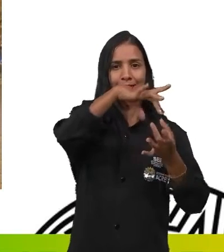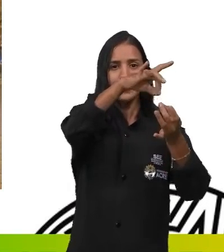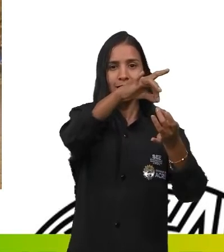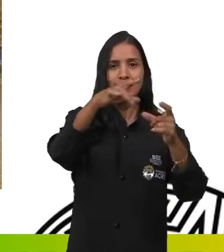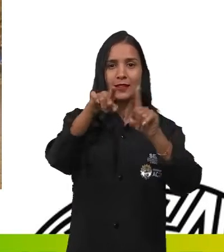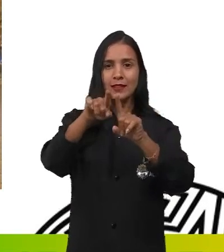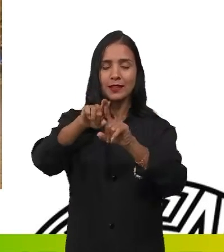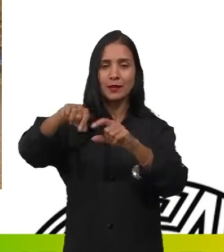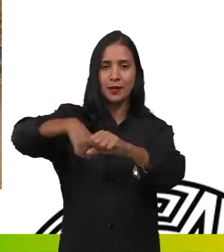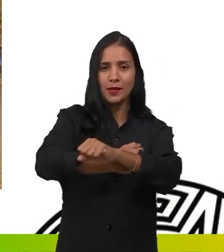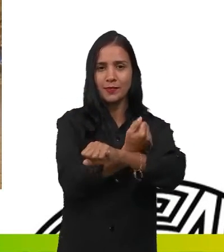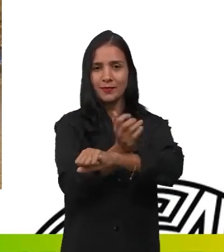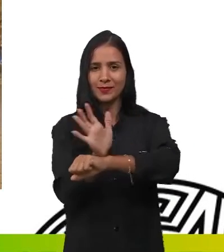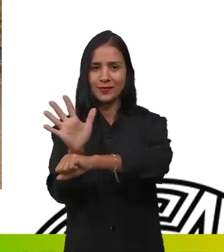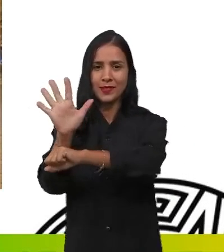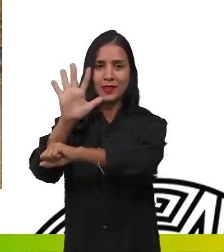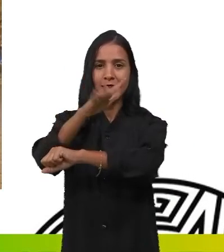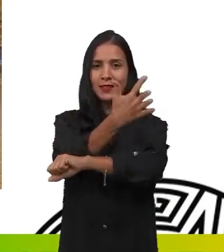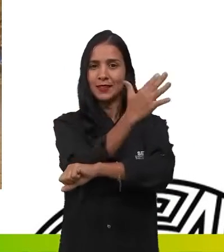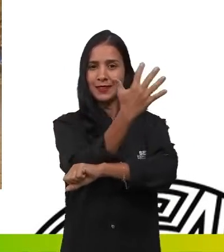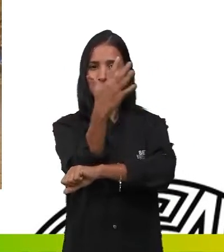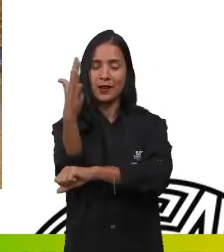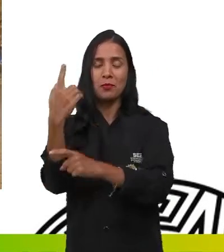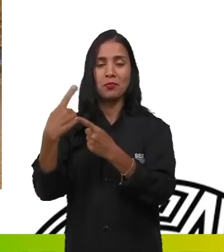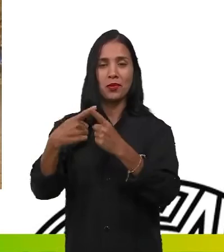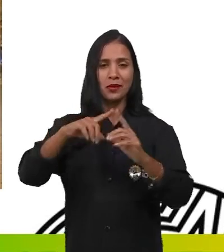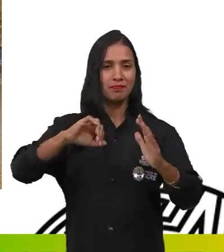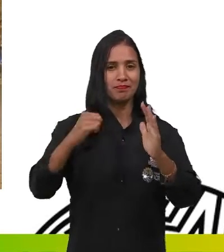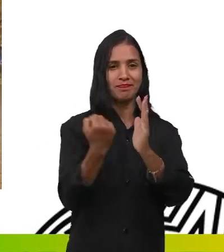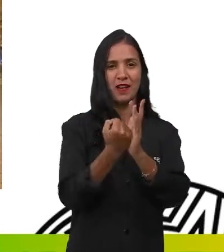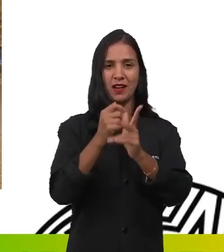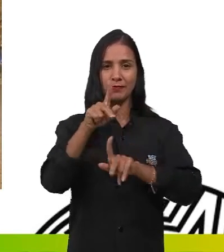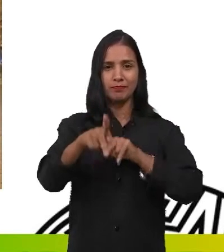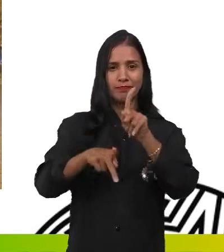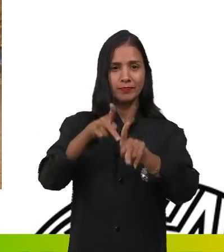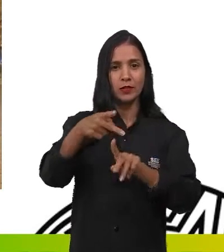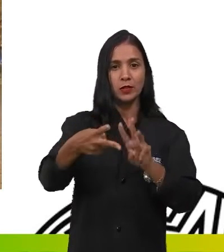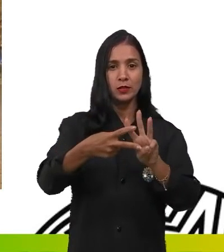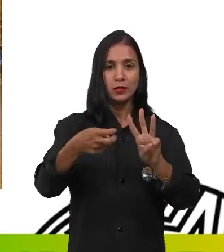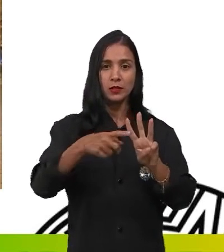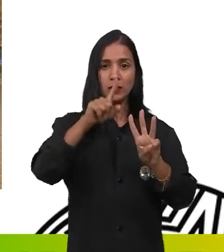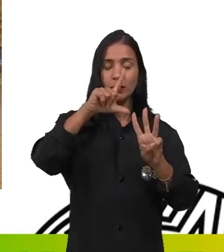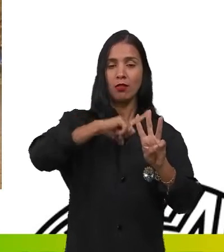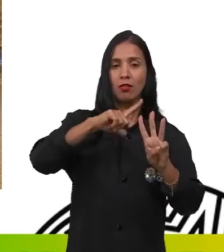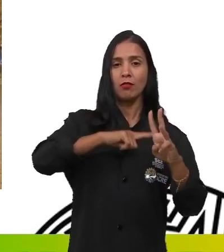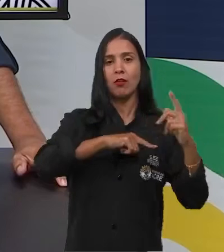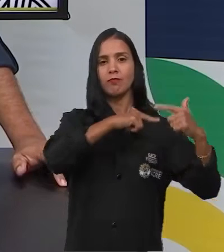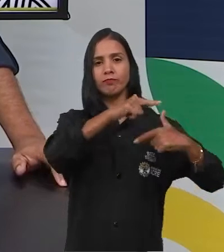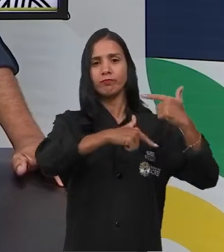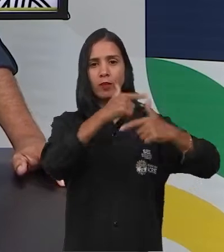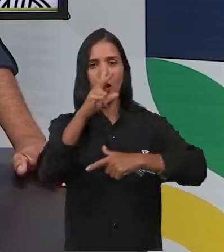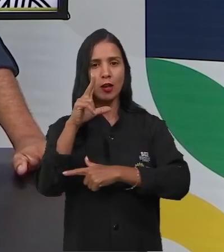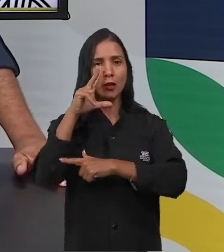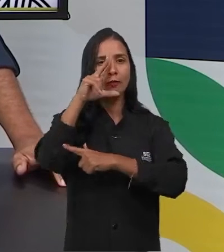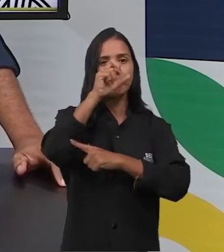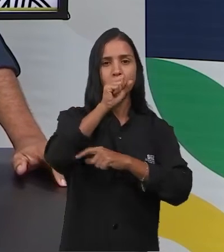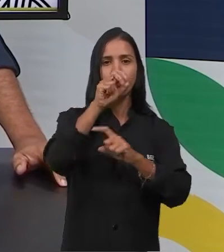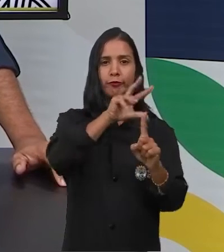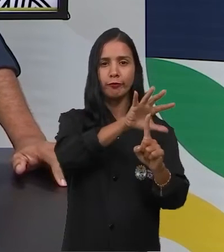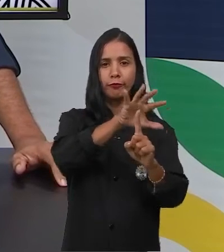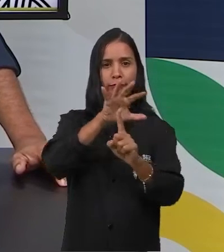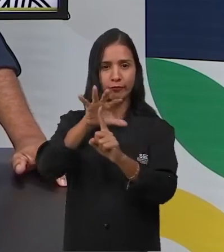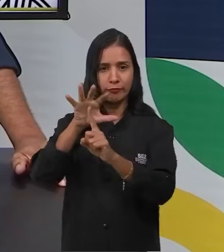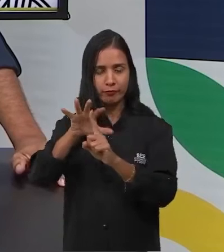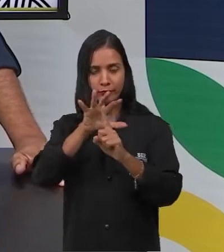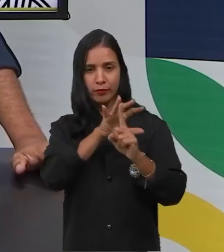ecológicas, marcando o povo como suporte de arte e ancestralidade. Então, se no